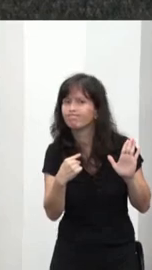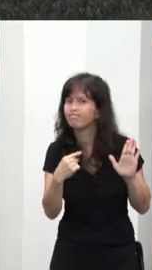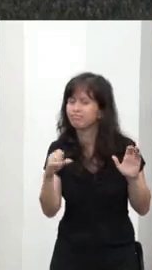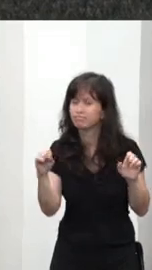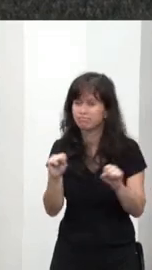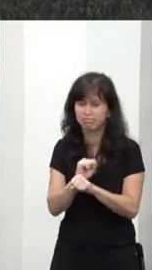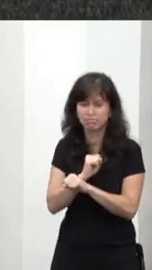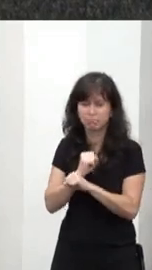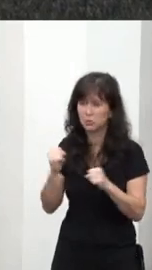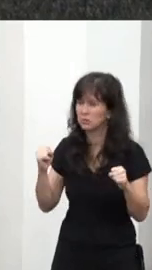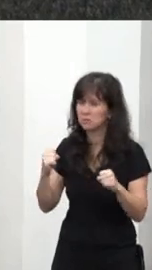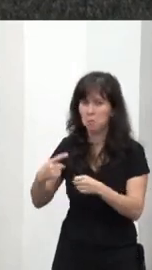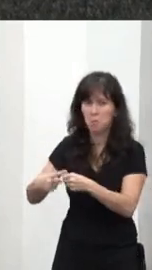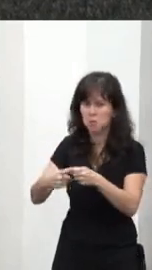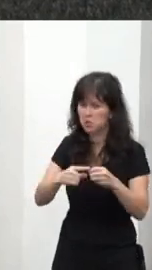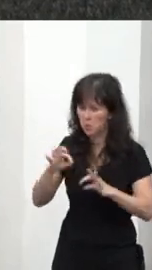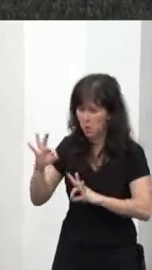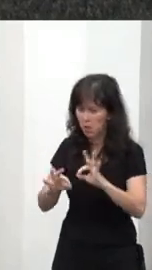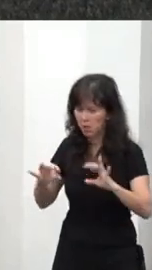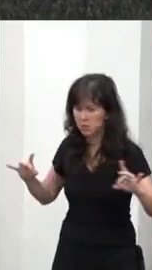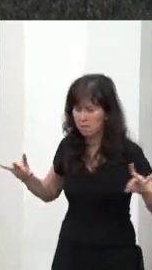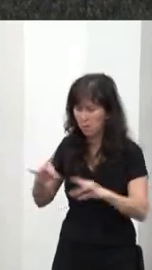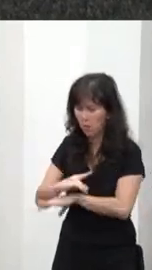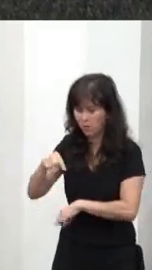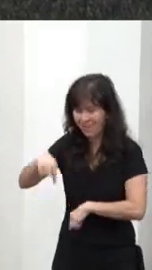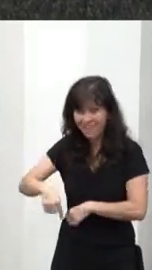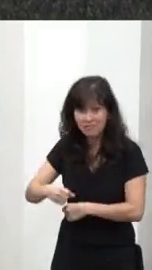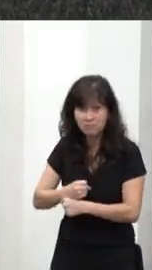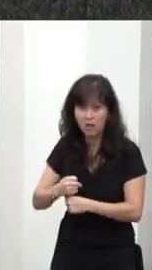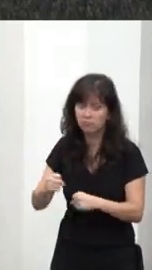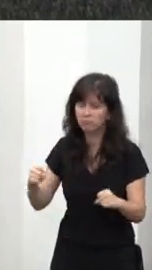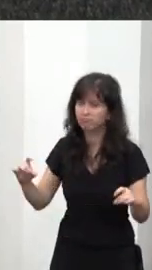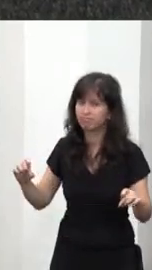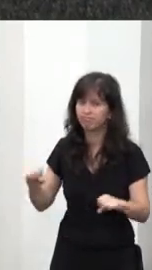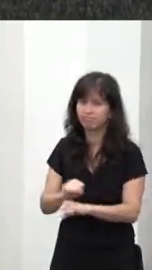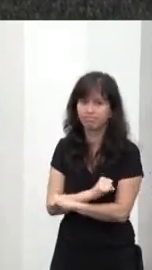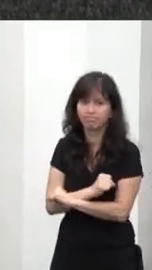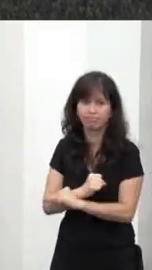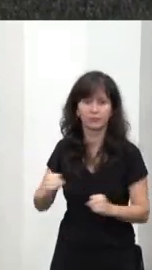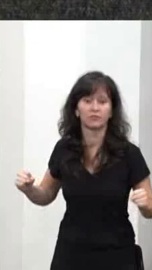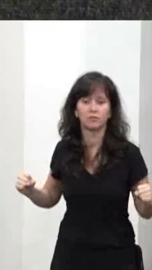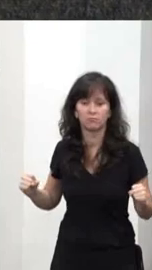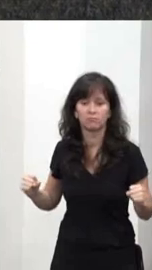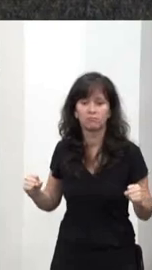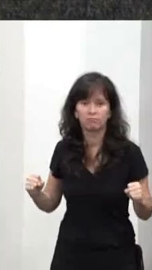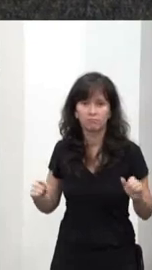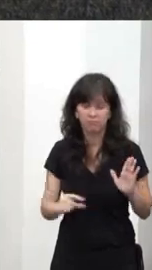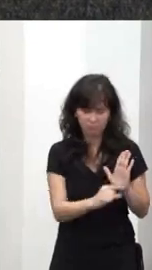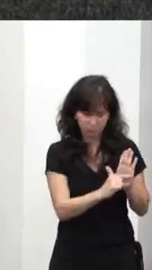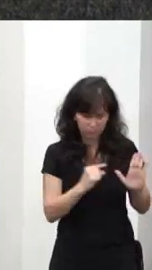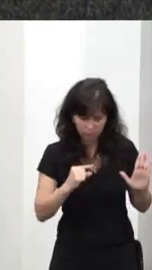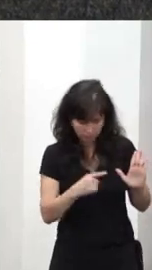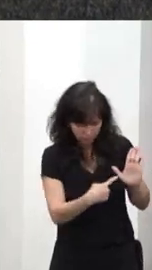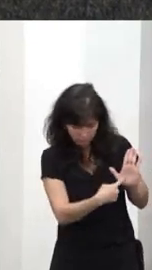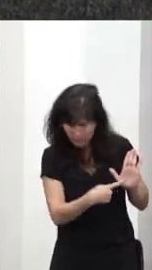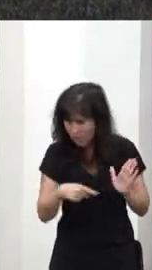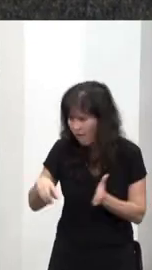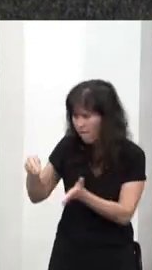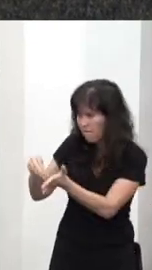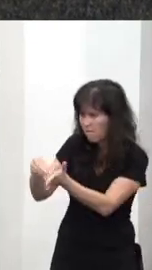isso organizado esse ano e isso não pode ser um trabalho impeditivo para esses